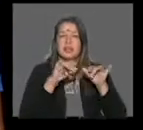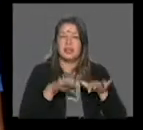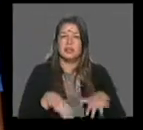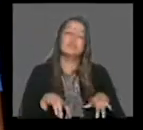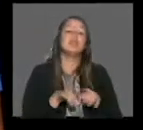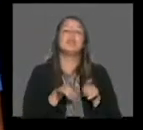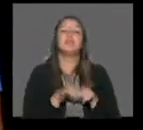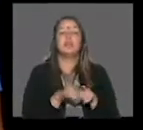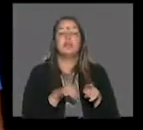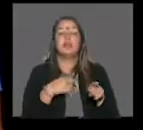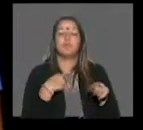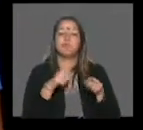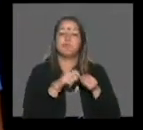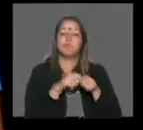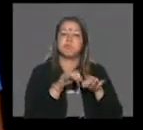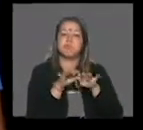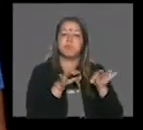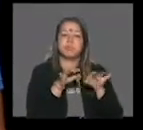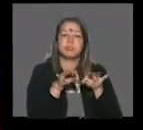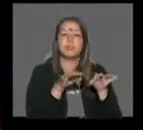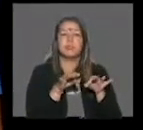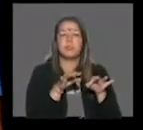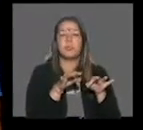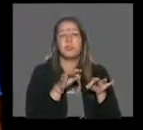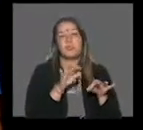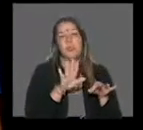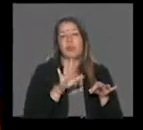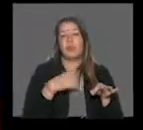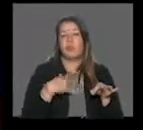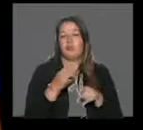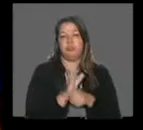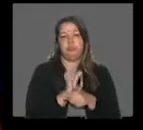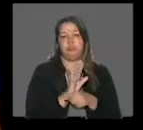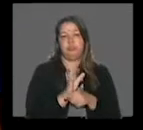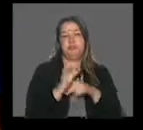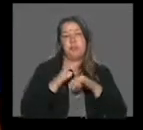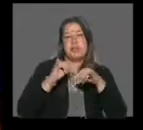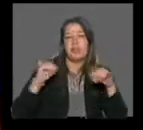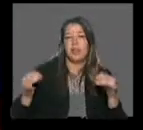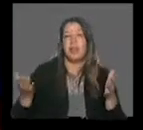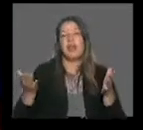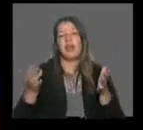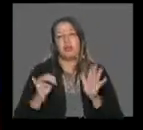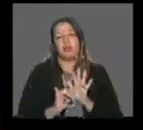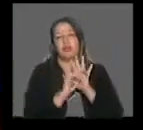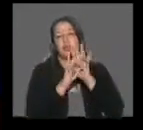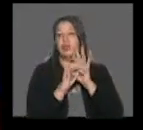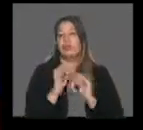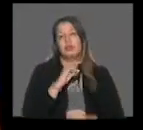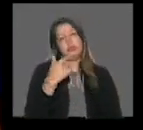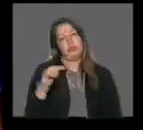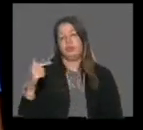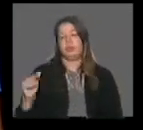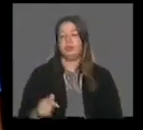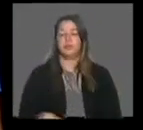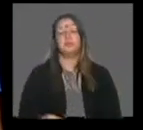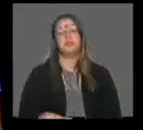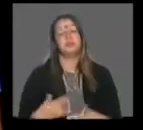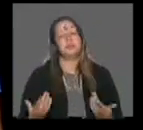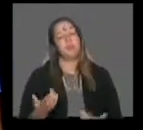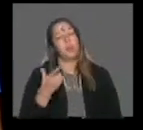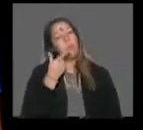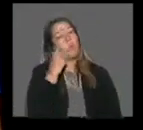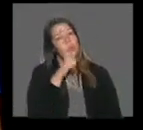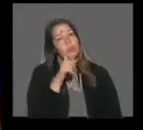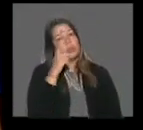Então, o produto que eu editava era o produto que eu criava na outra ponta, mas nessa época eu ainda não dirigia os comerciais, os institucionais. E